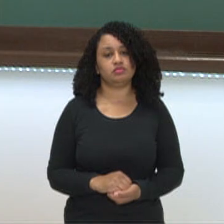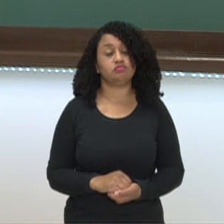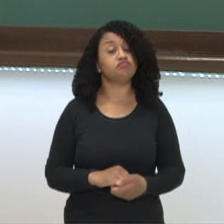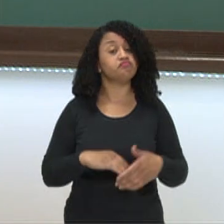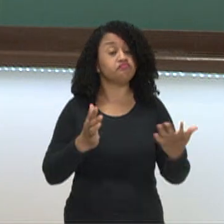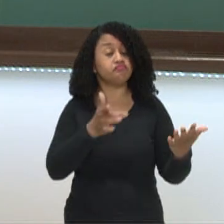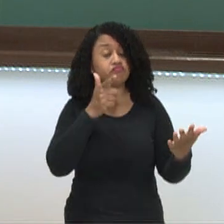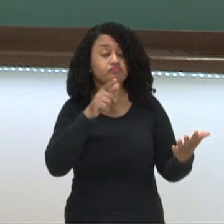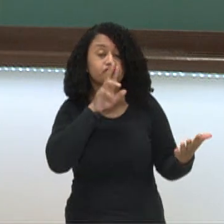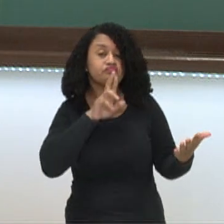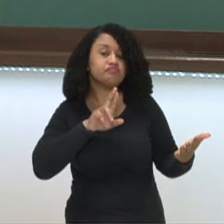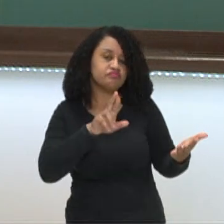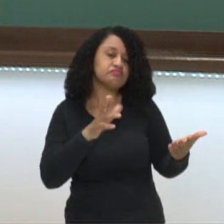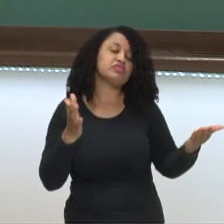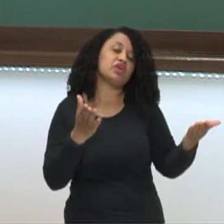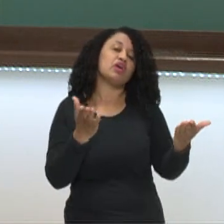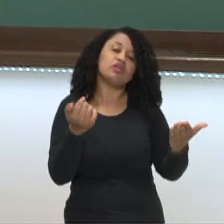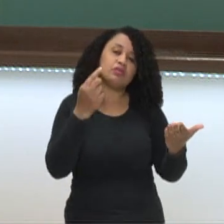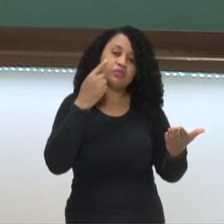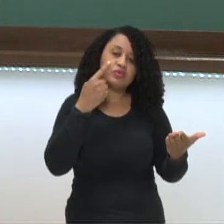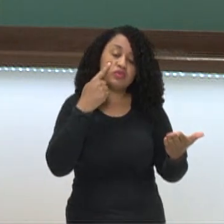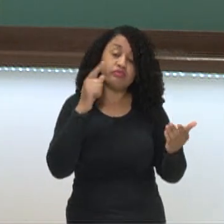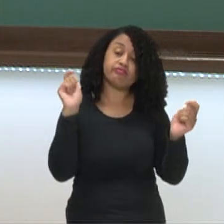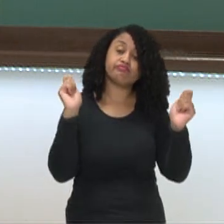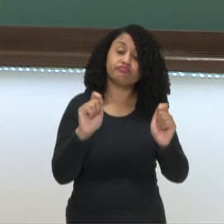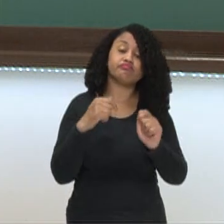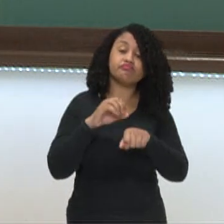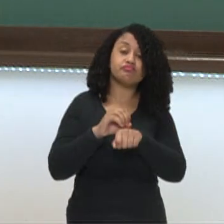Respondeu? Confira agora a possibilidade.